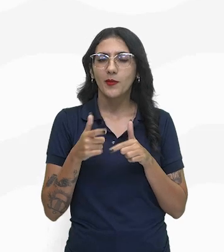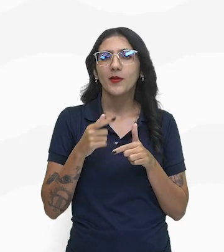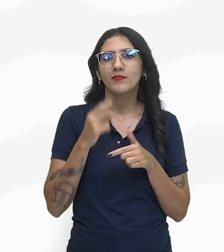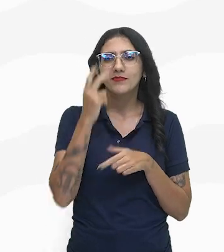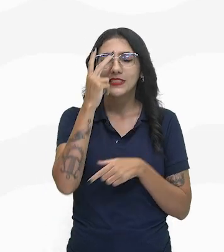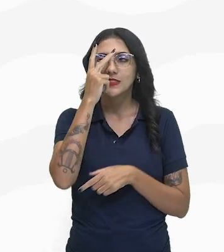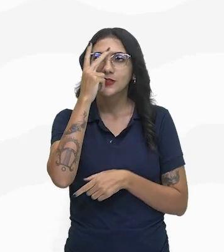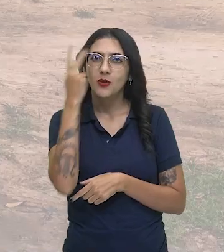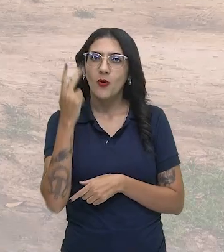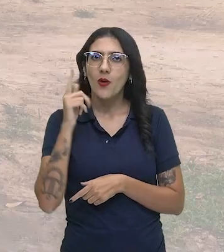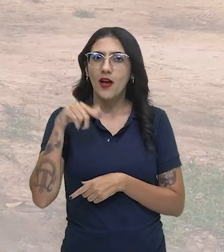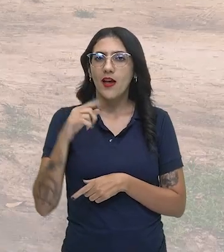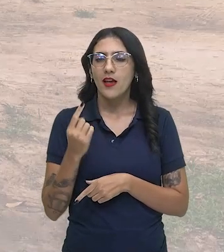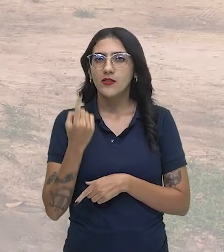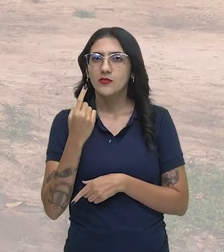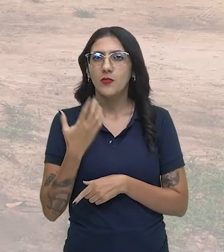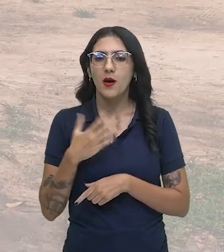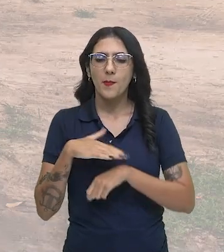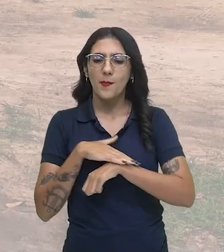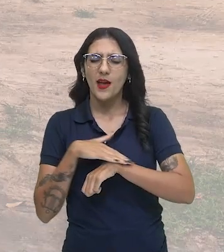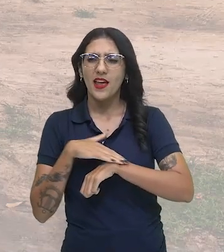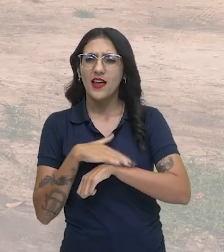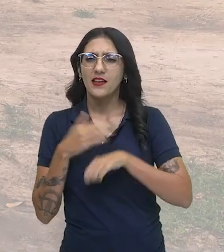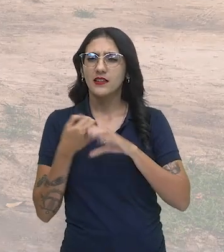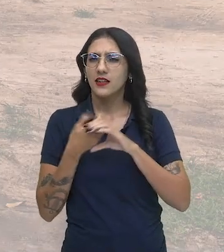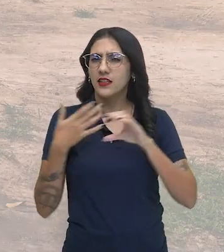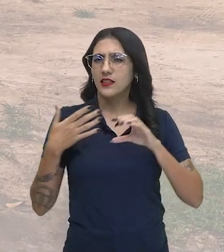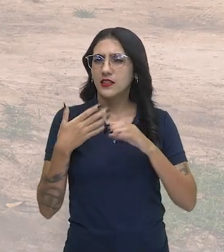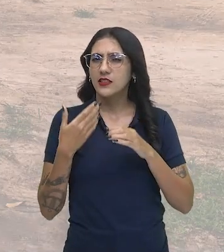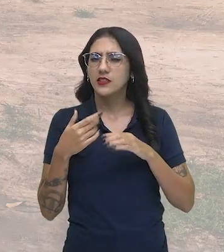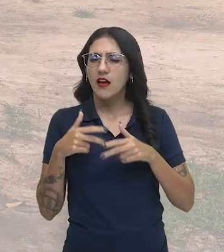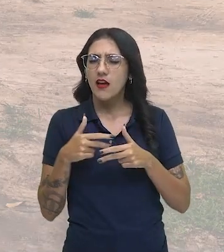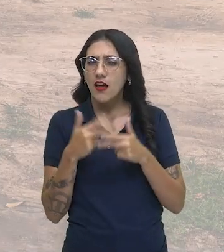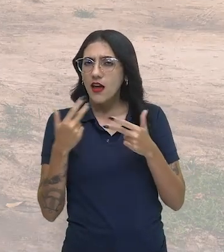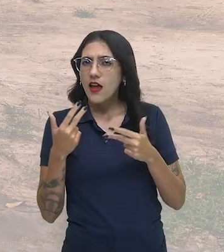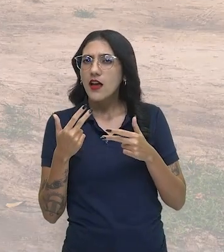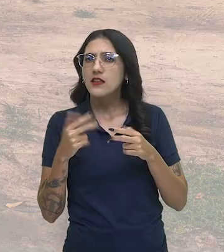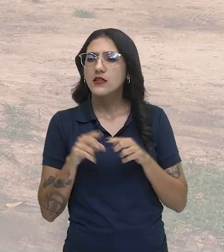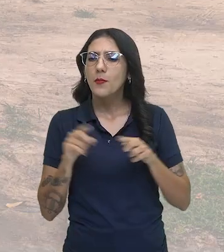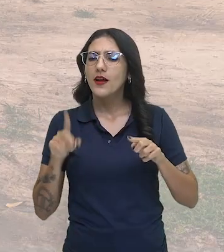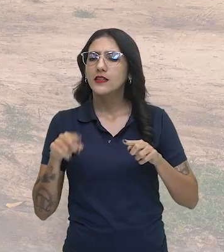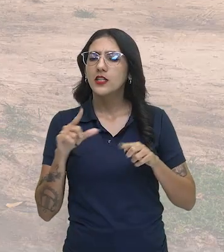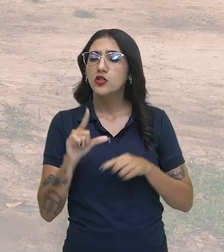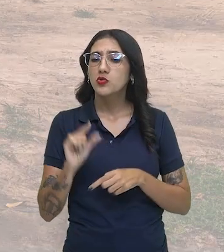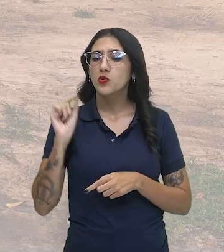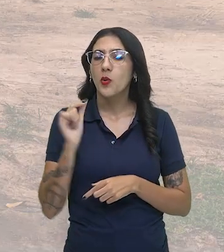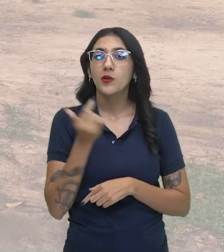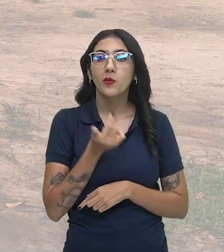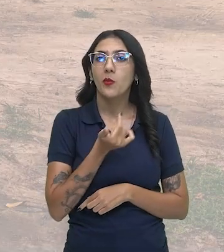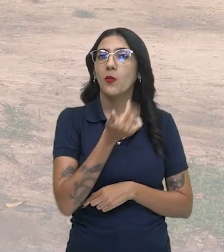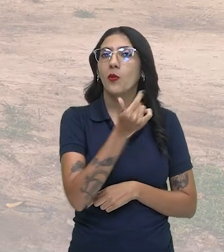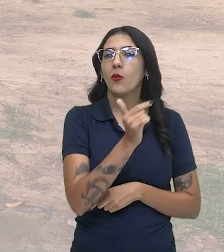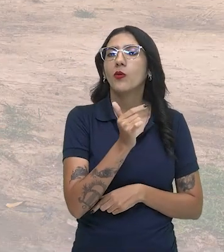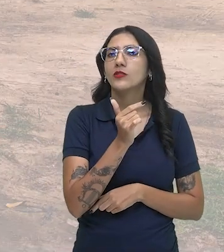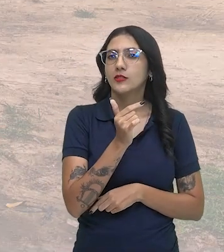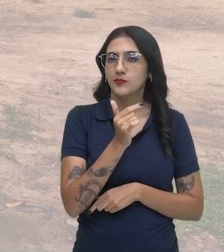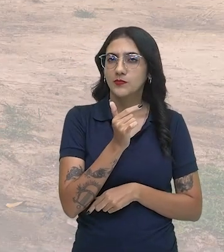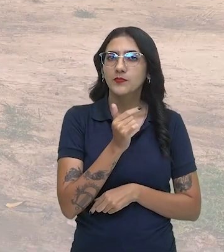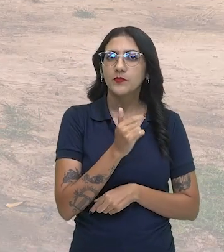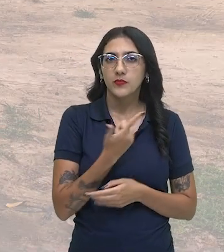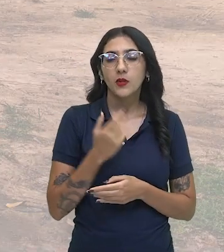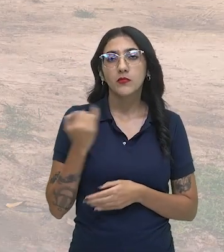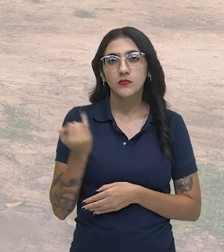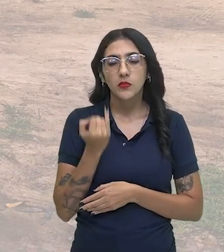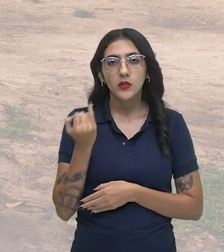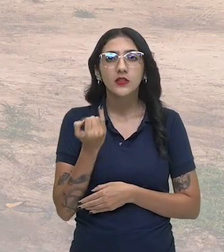uma cor, é de uma característica étnica e fala que é de outra. É verdade, isso daí é interessante o senhor colocar, mas porque